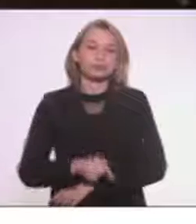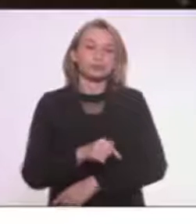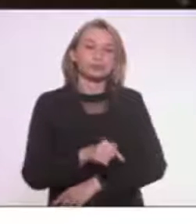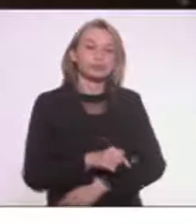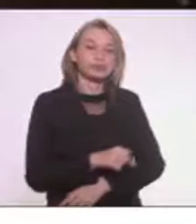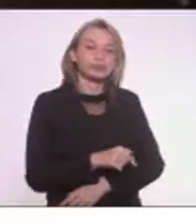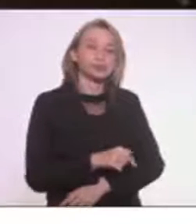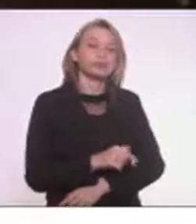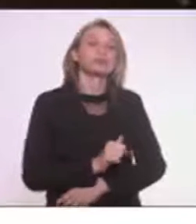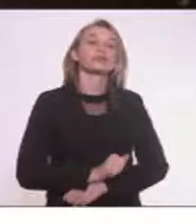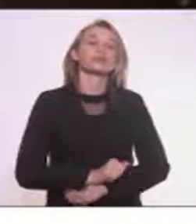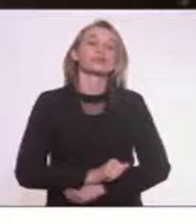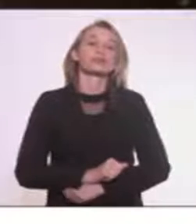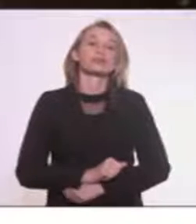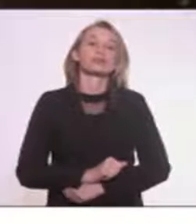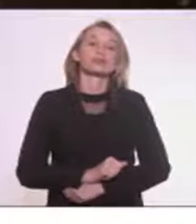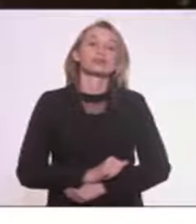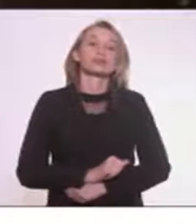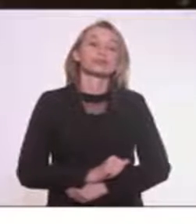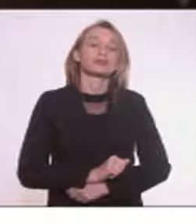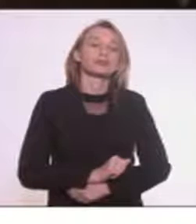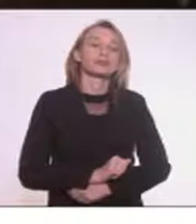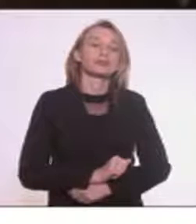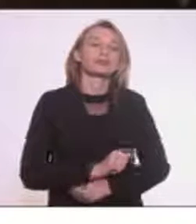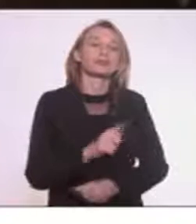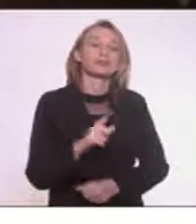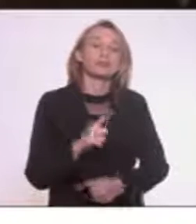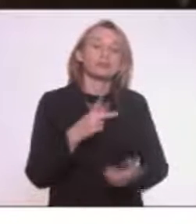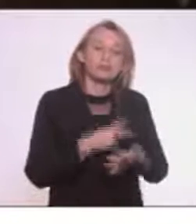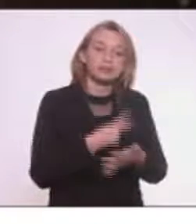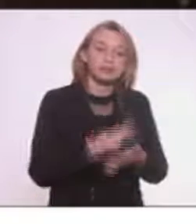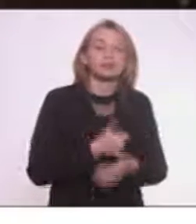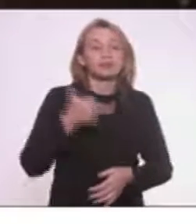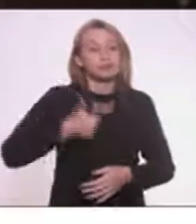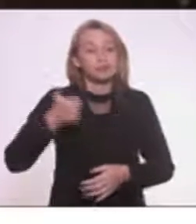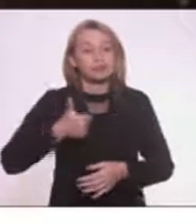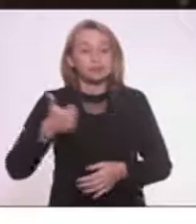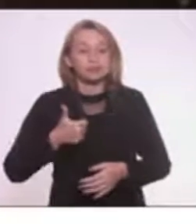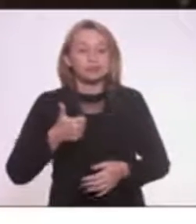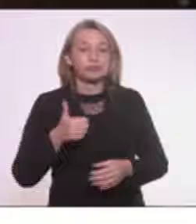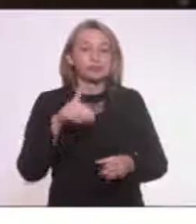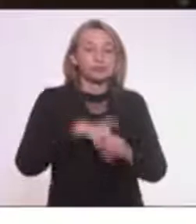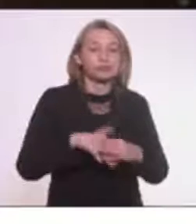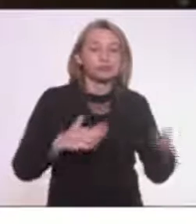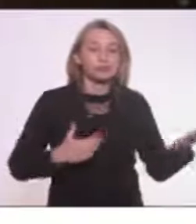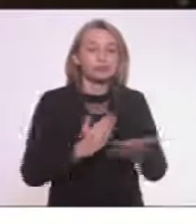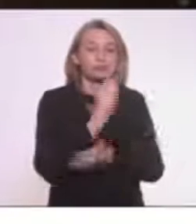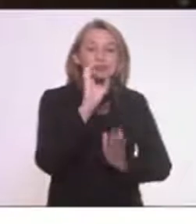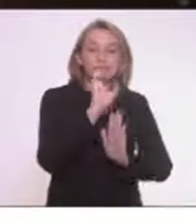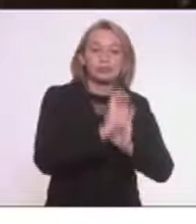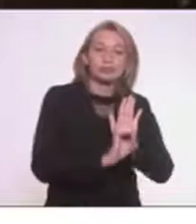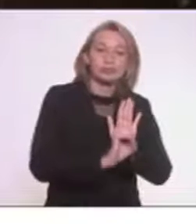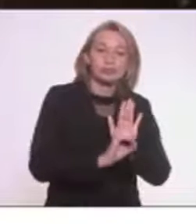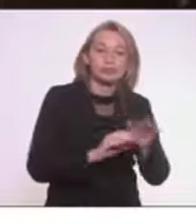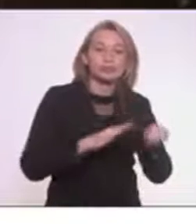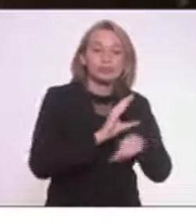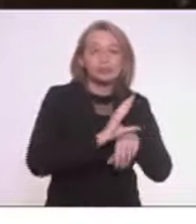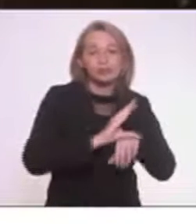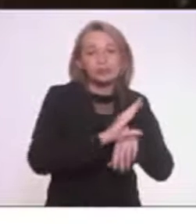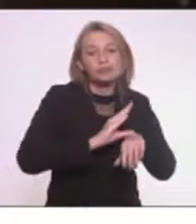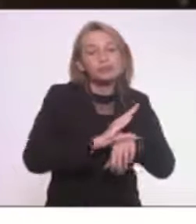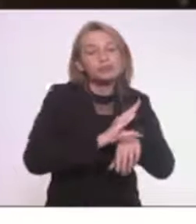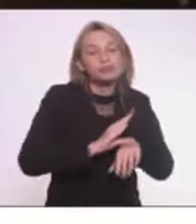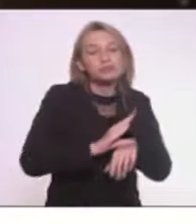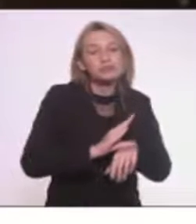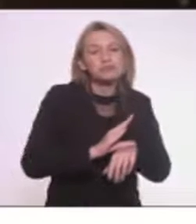situação esdrúxula de termos aprovado em primeira votação uma emenda constitucional